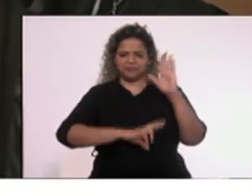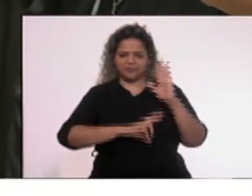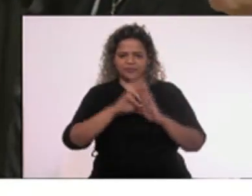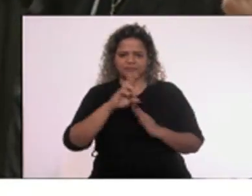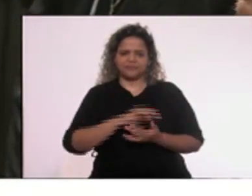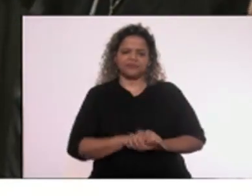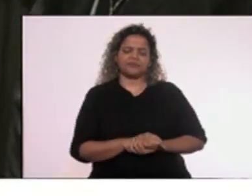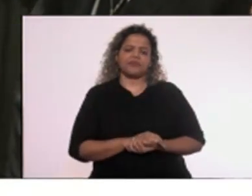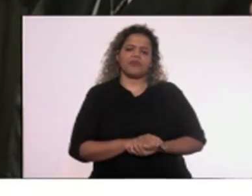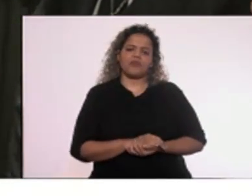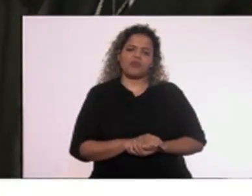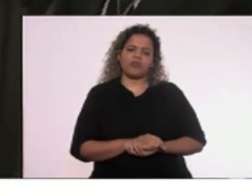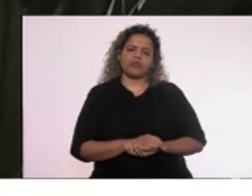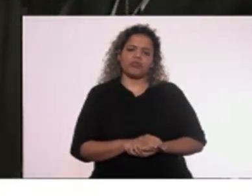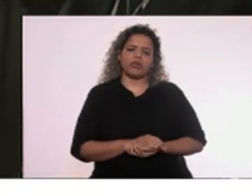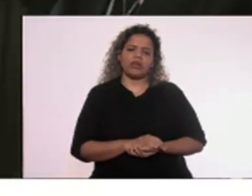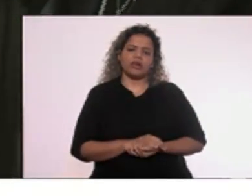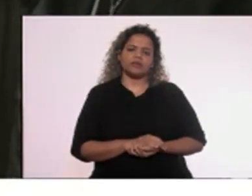Vou lê-la.